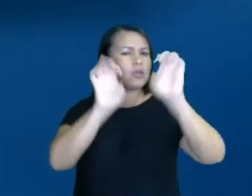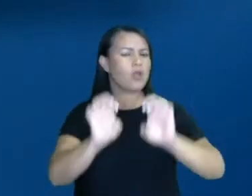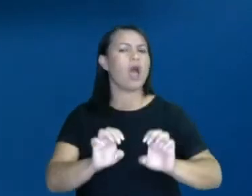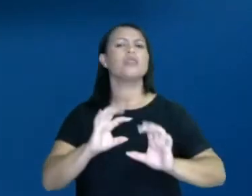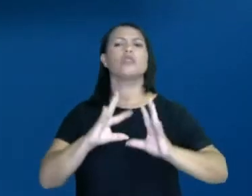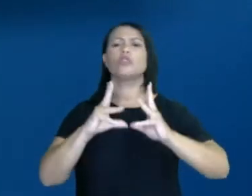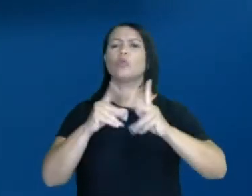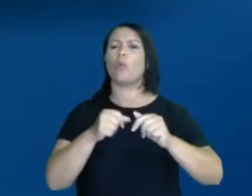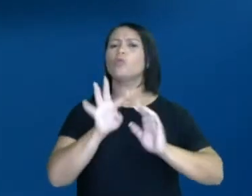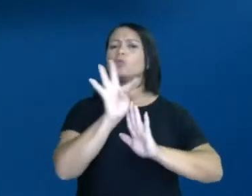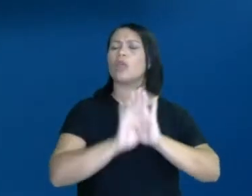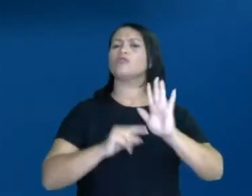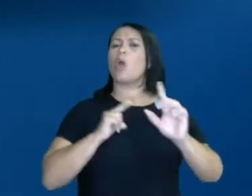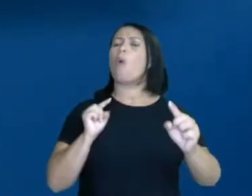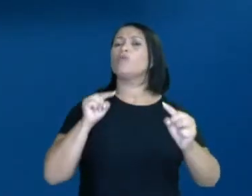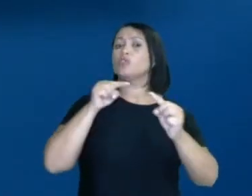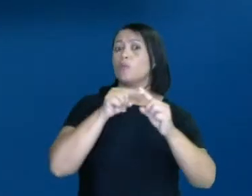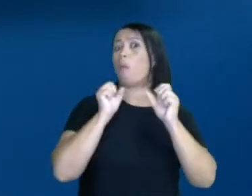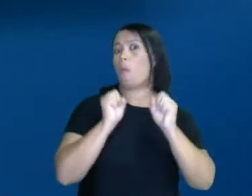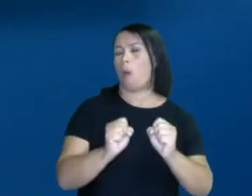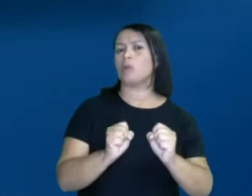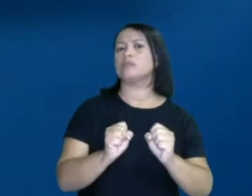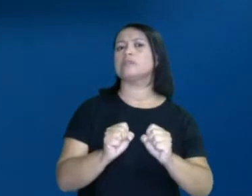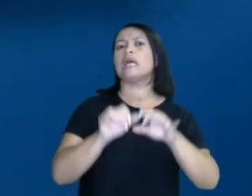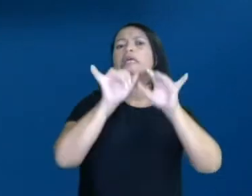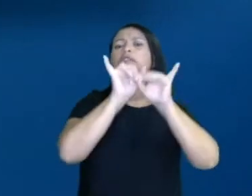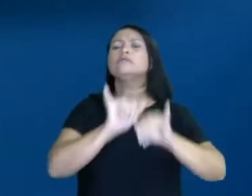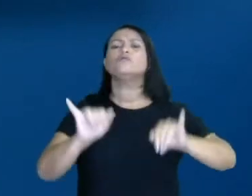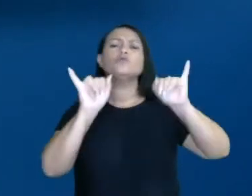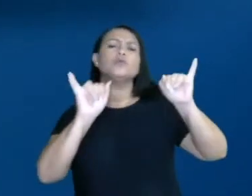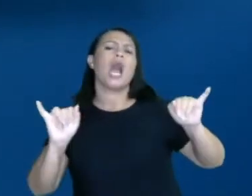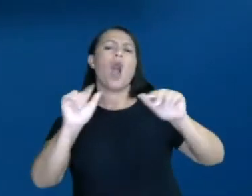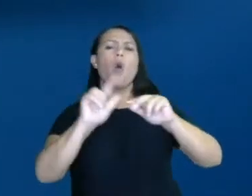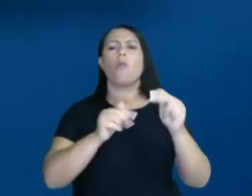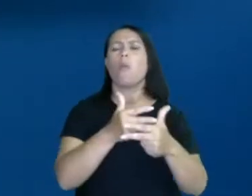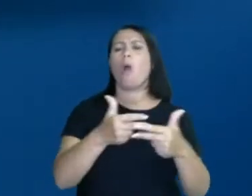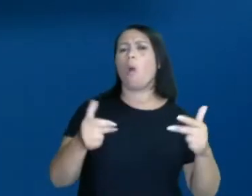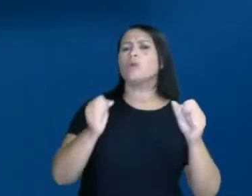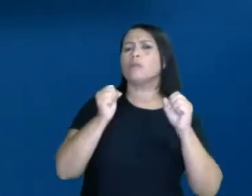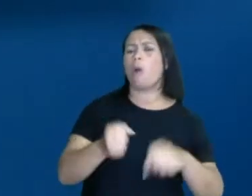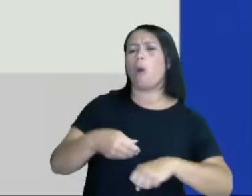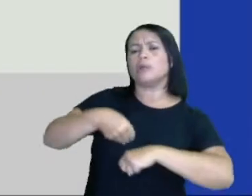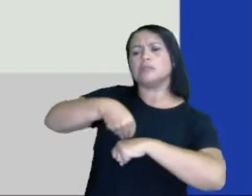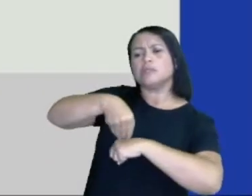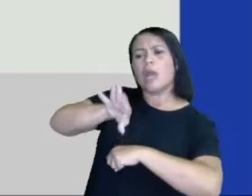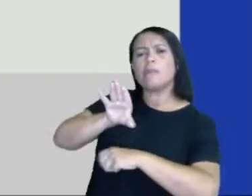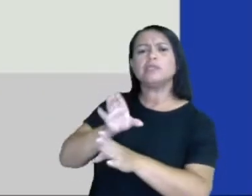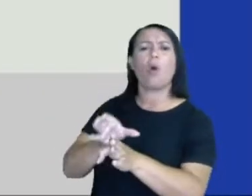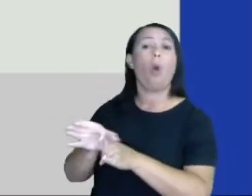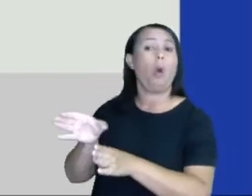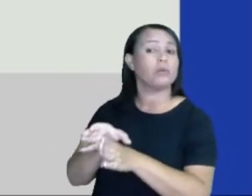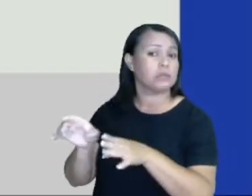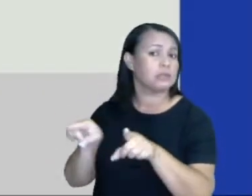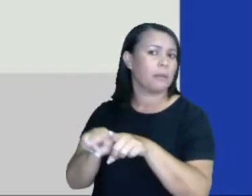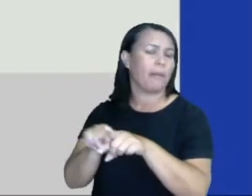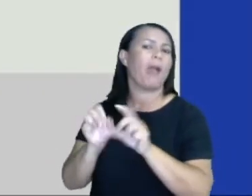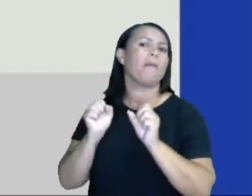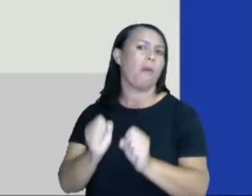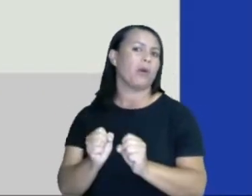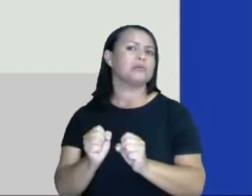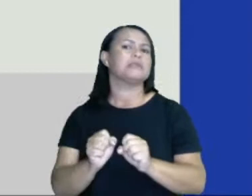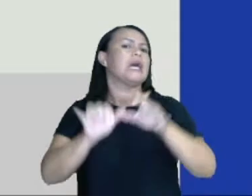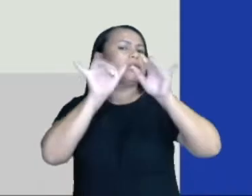vai ter um objetivo. Pode ser divulgar um produto, pode ser repassar um conselho, pode